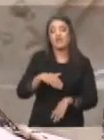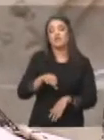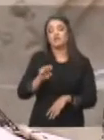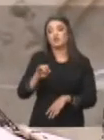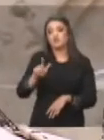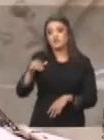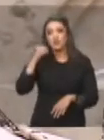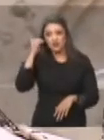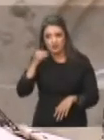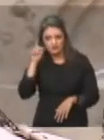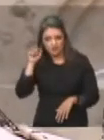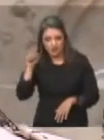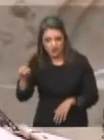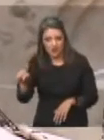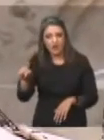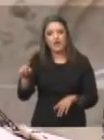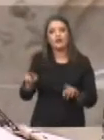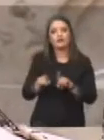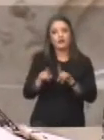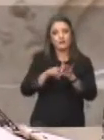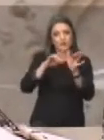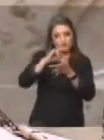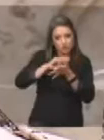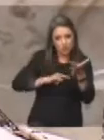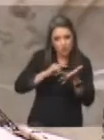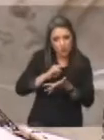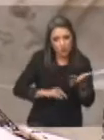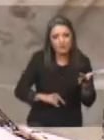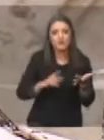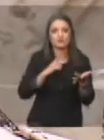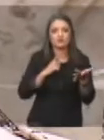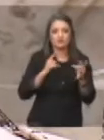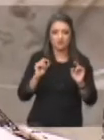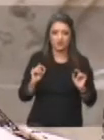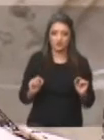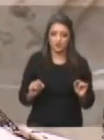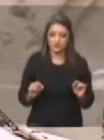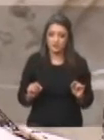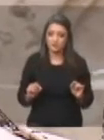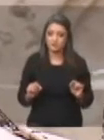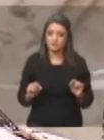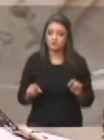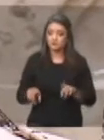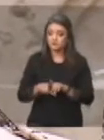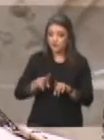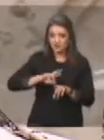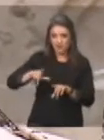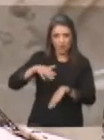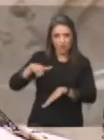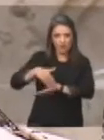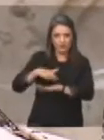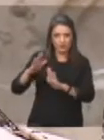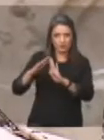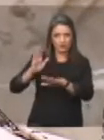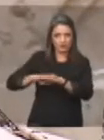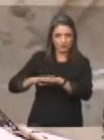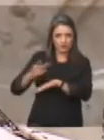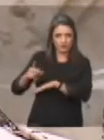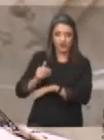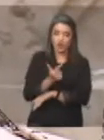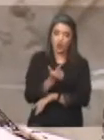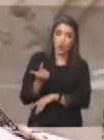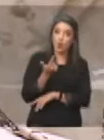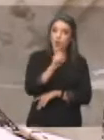Neves, 3B, a exemplo dos documentos, folhas tais, e não do seu próprio endereço, como já havia feito em